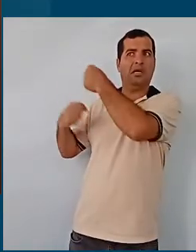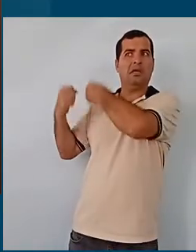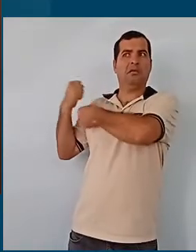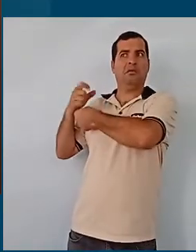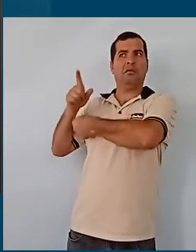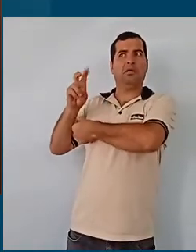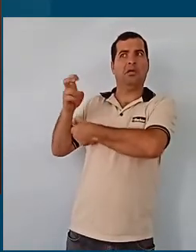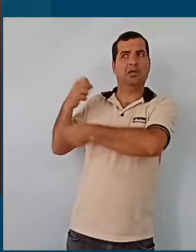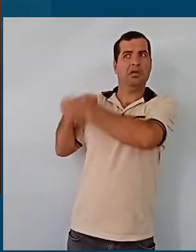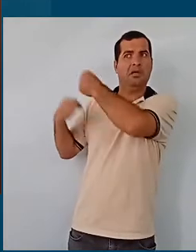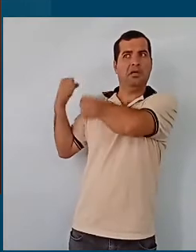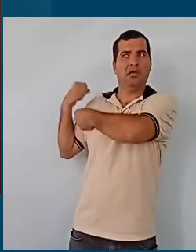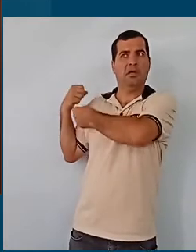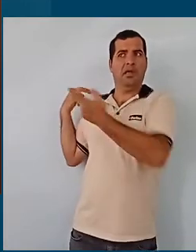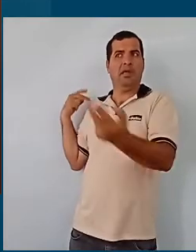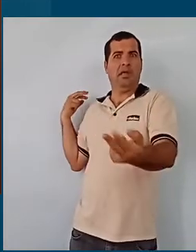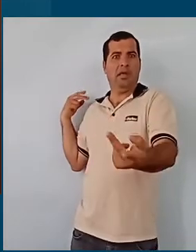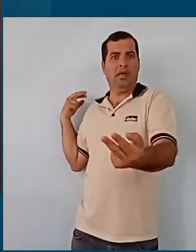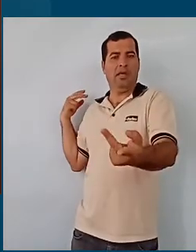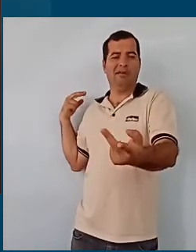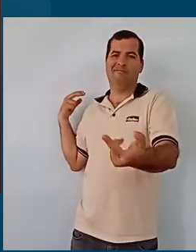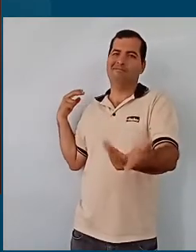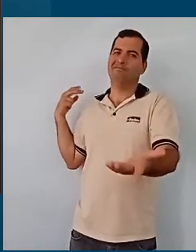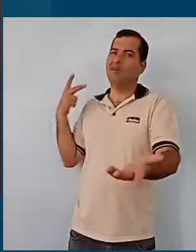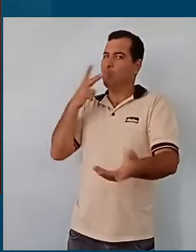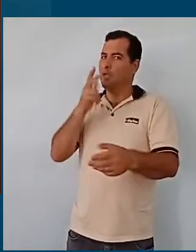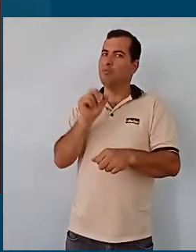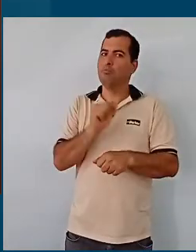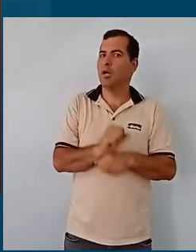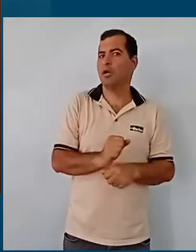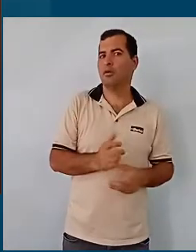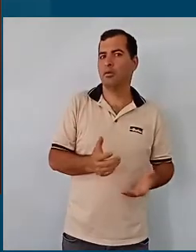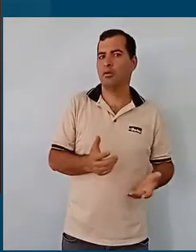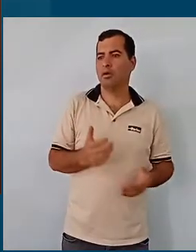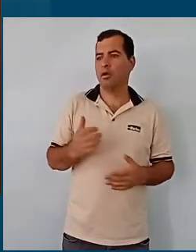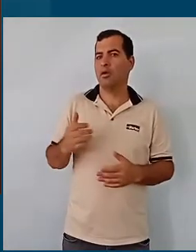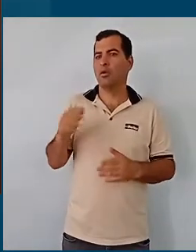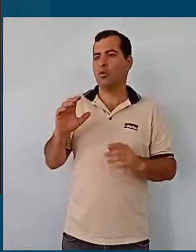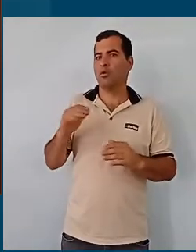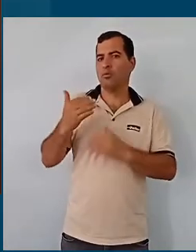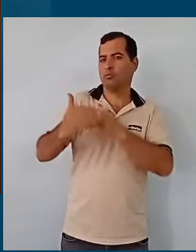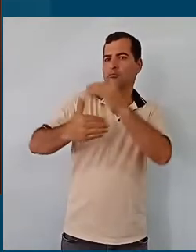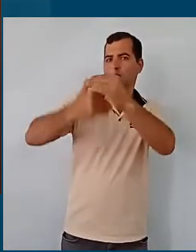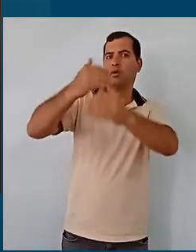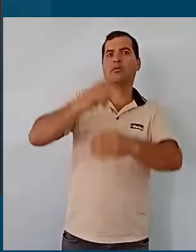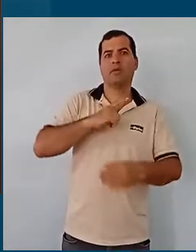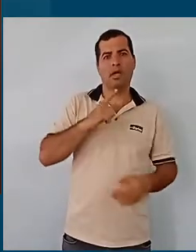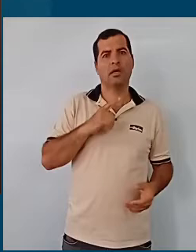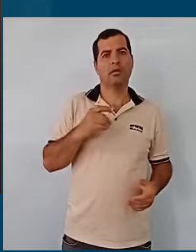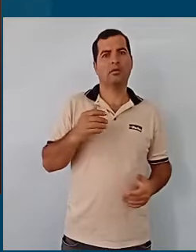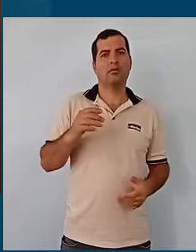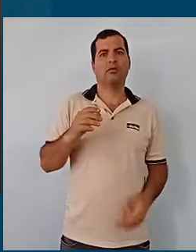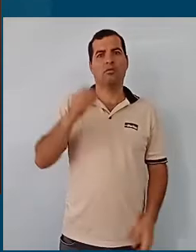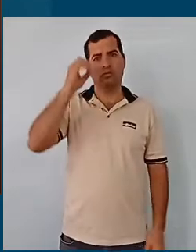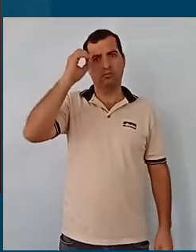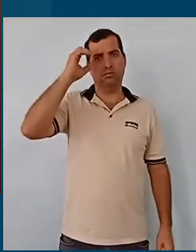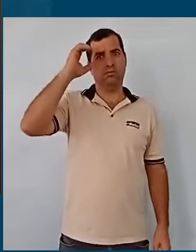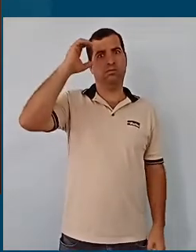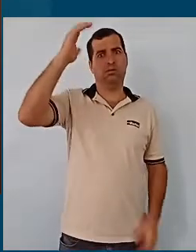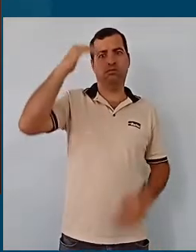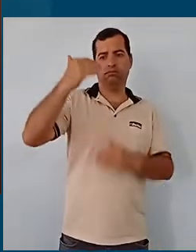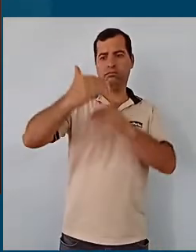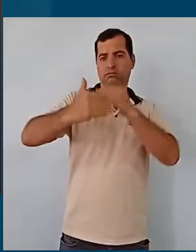atrás, é porque paramos no tempo, mas o conhecimento não parou de evoluir. E que